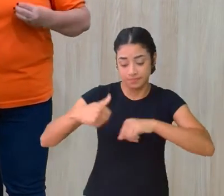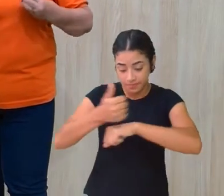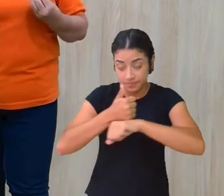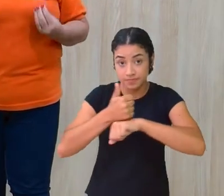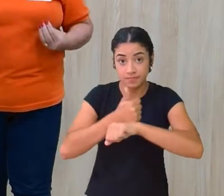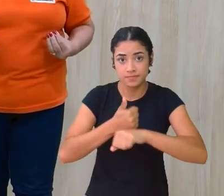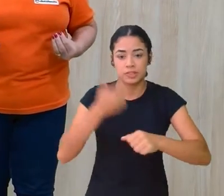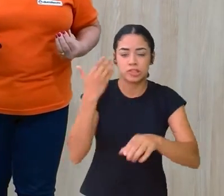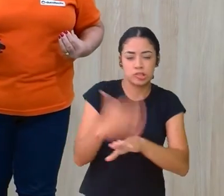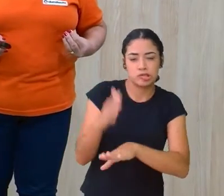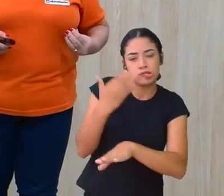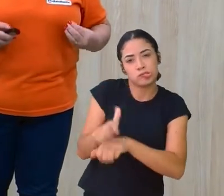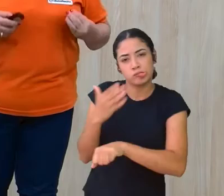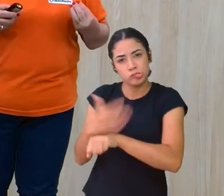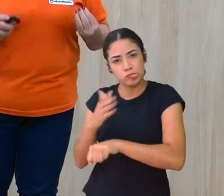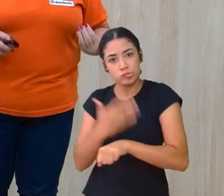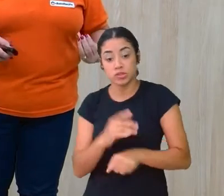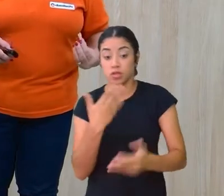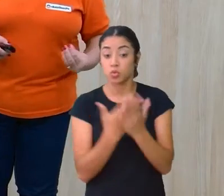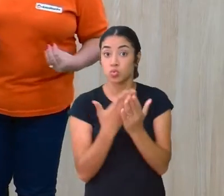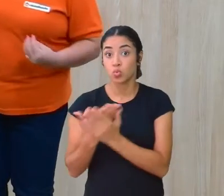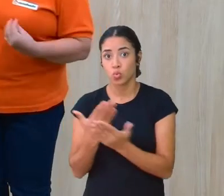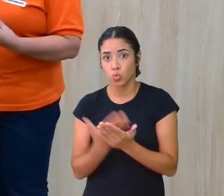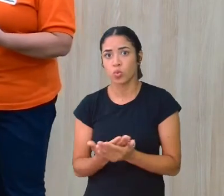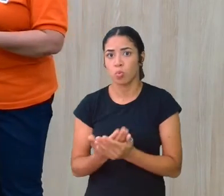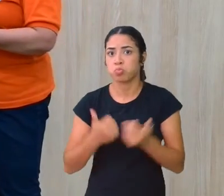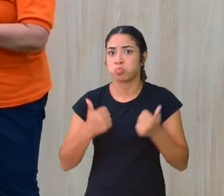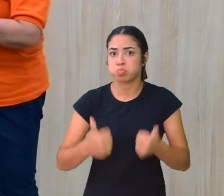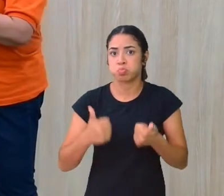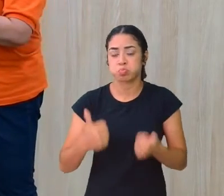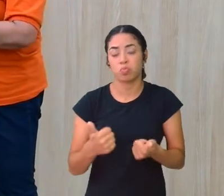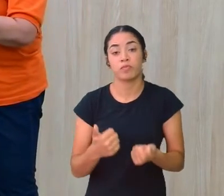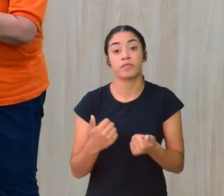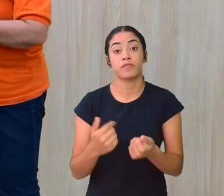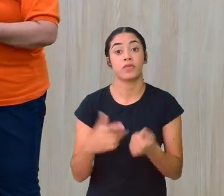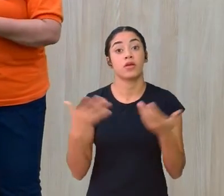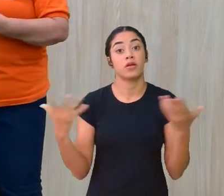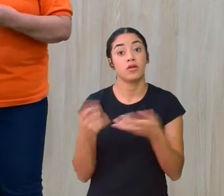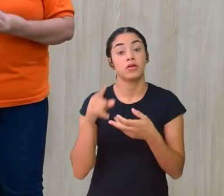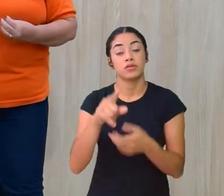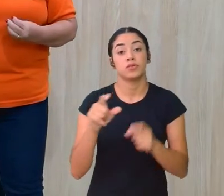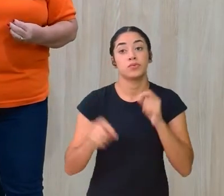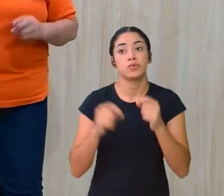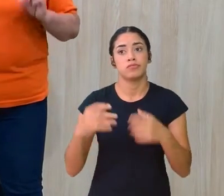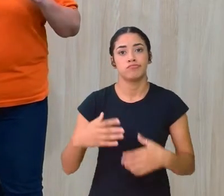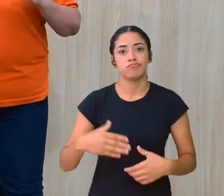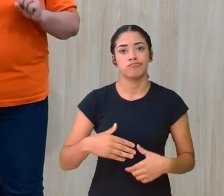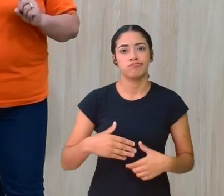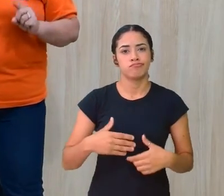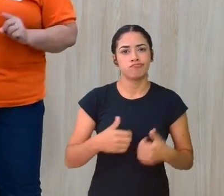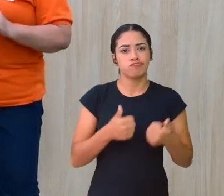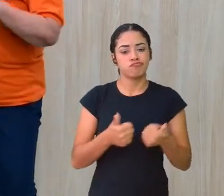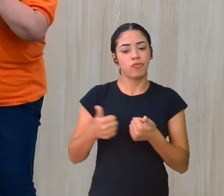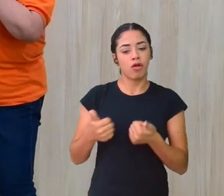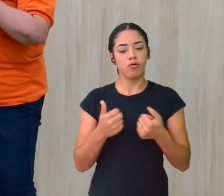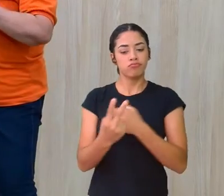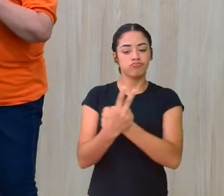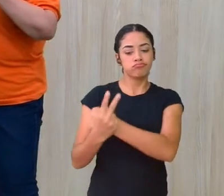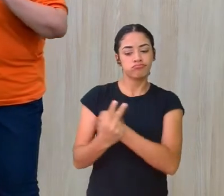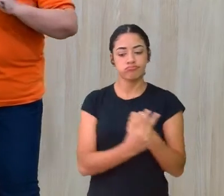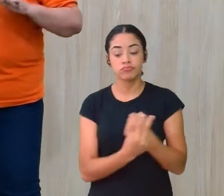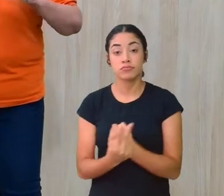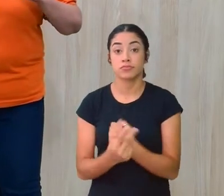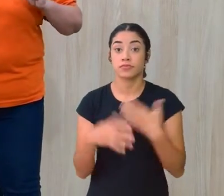sido bem treinado, então ele estudou bastante para estar aí, ele está devidamente equipado. E outra coisa, todos